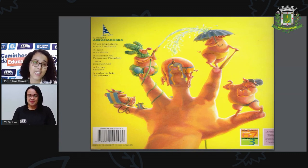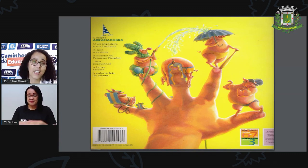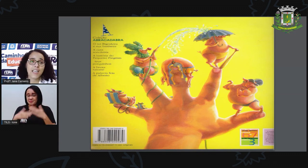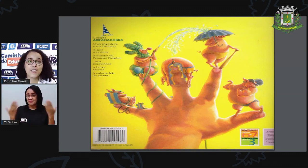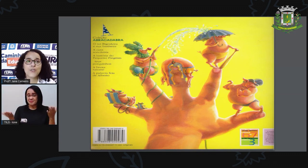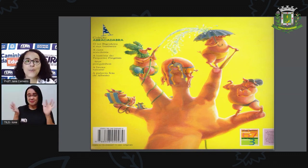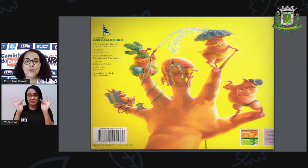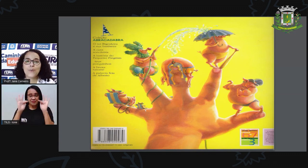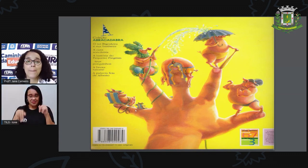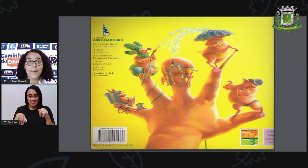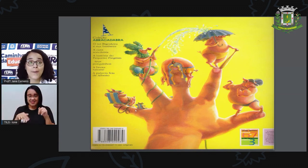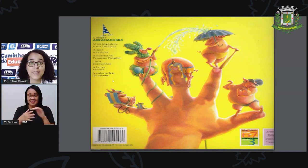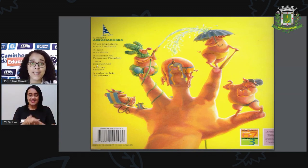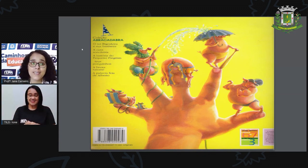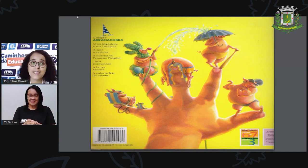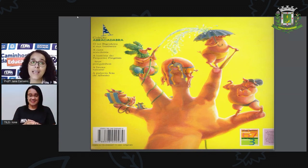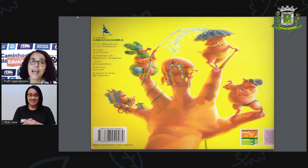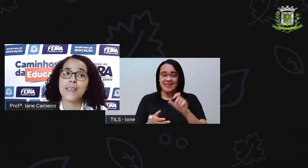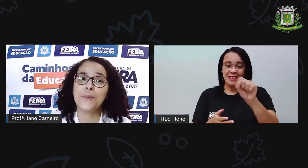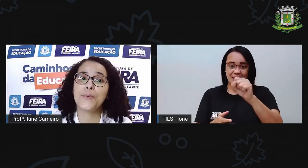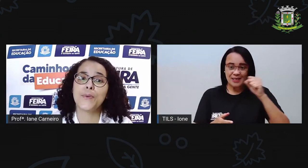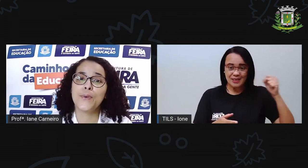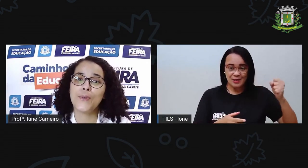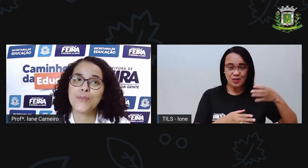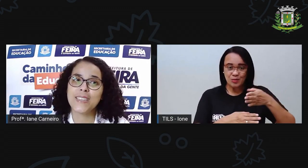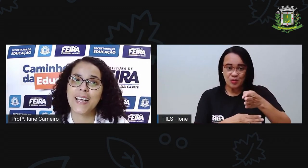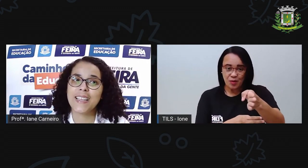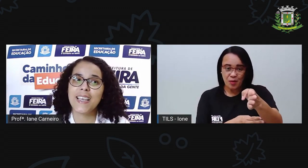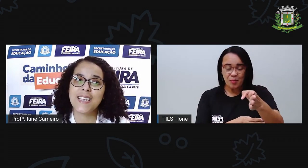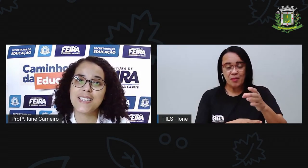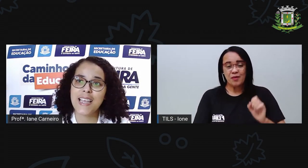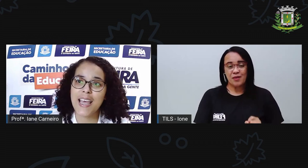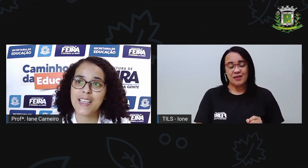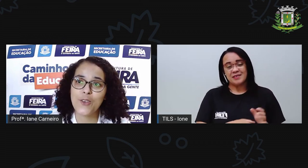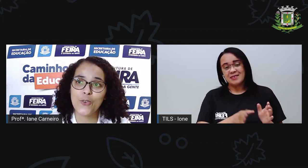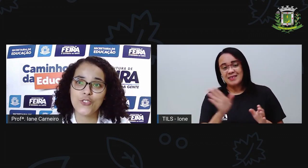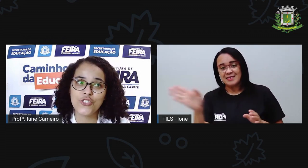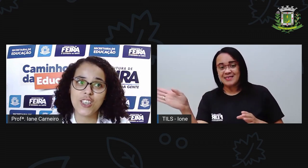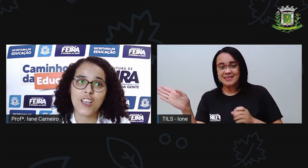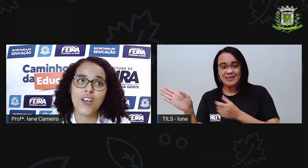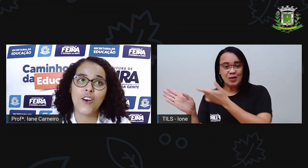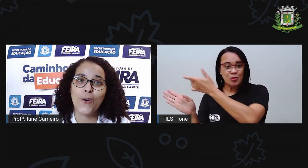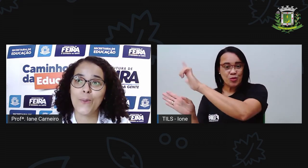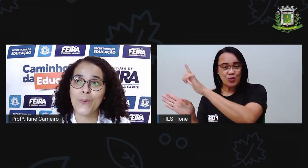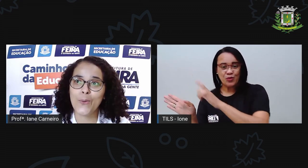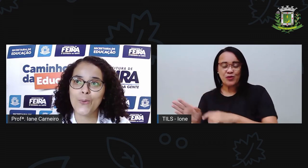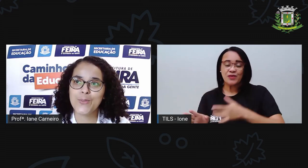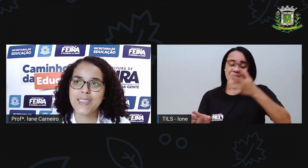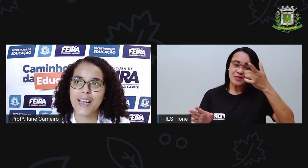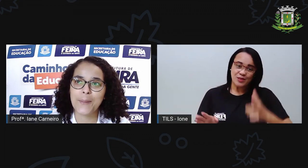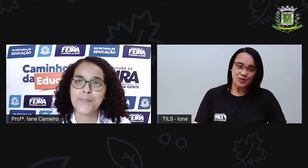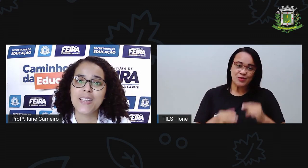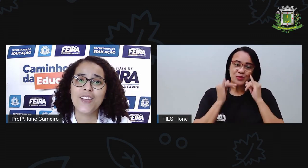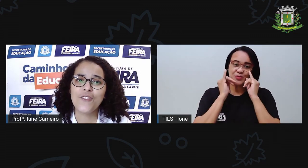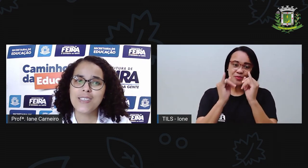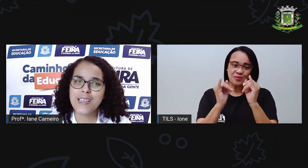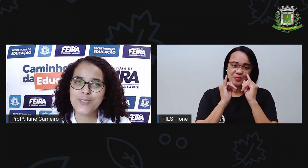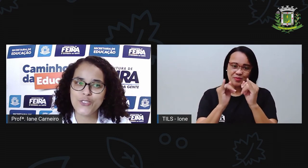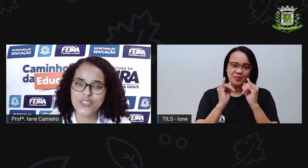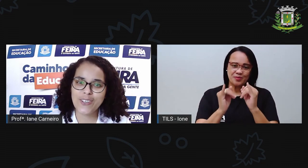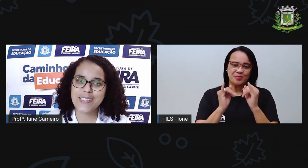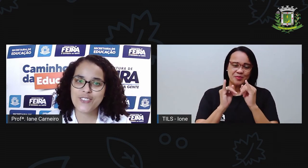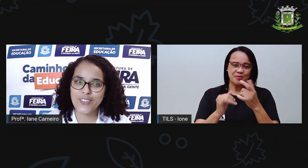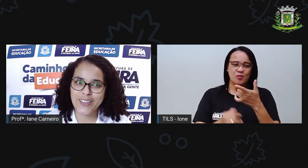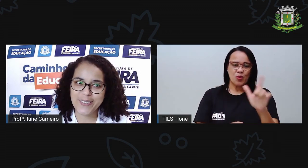Sim, entrou por uma porta, saiu por outra. Quem quiser que conte outra.